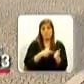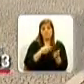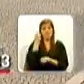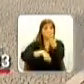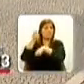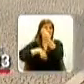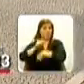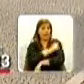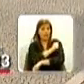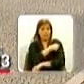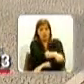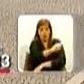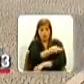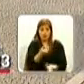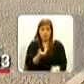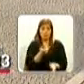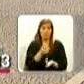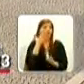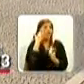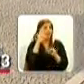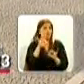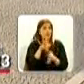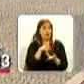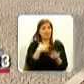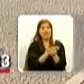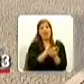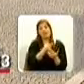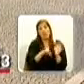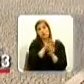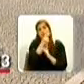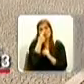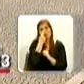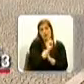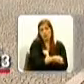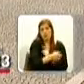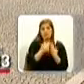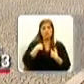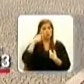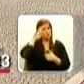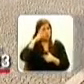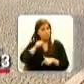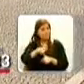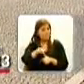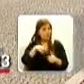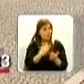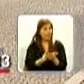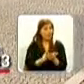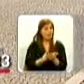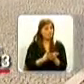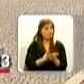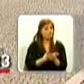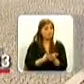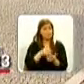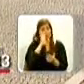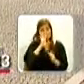desses ativos, que nos seus próprios imóveis dê condições preferenciais. E há uma coisa que eu sei, é que isso tem, com a